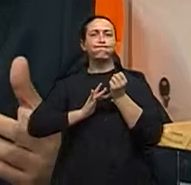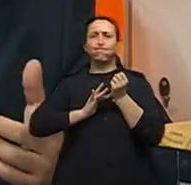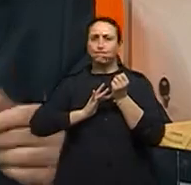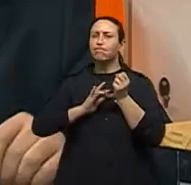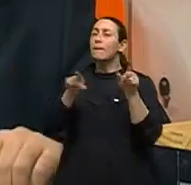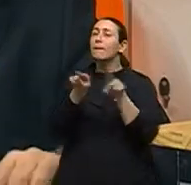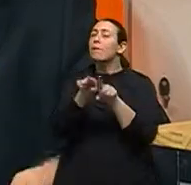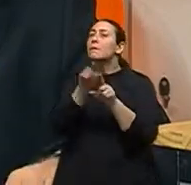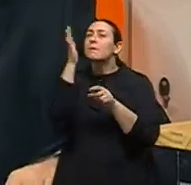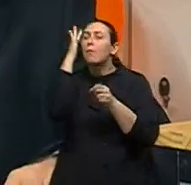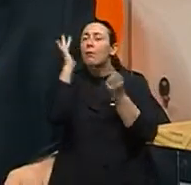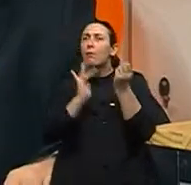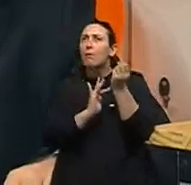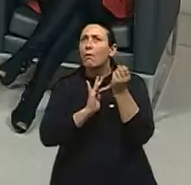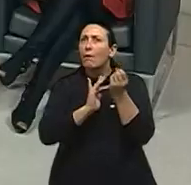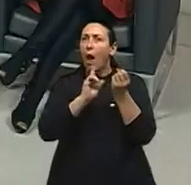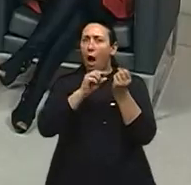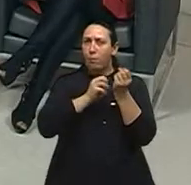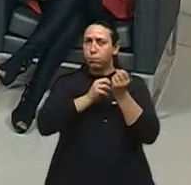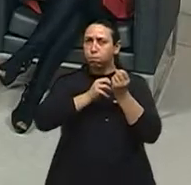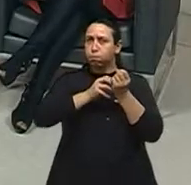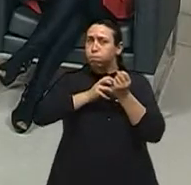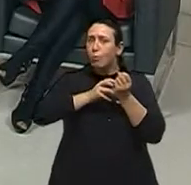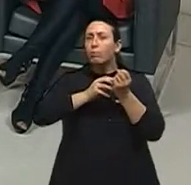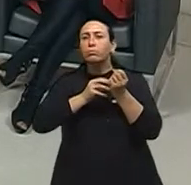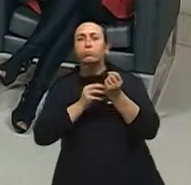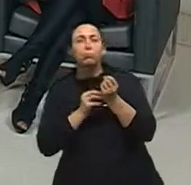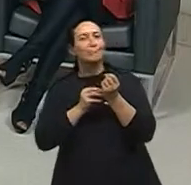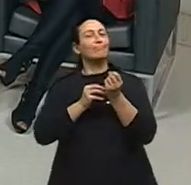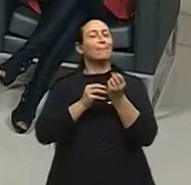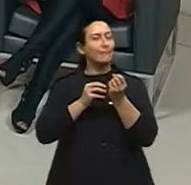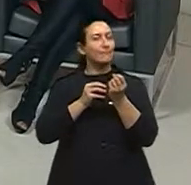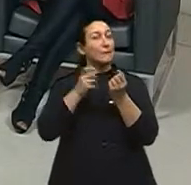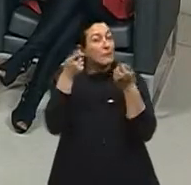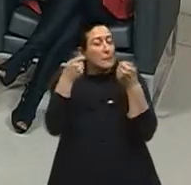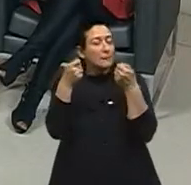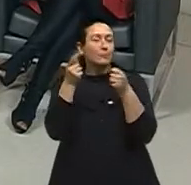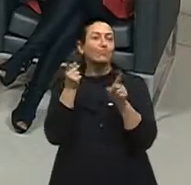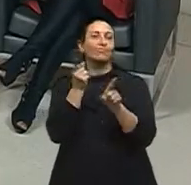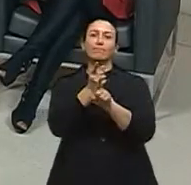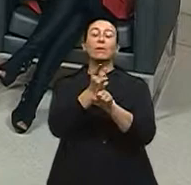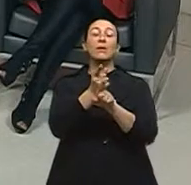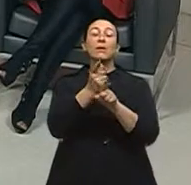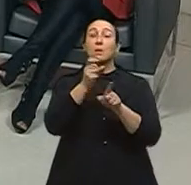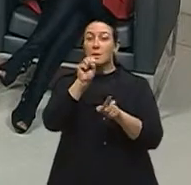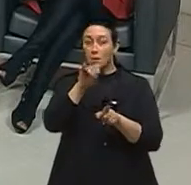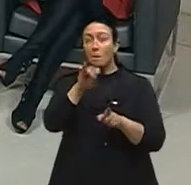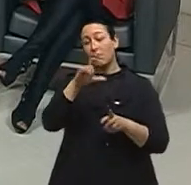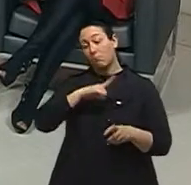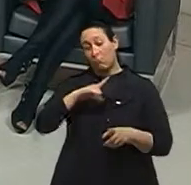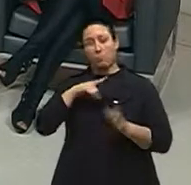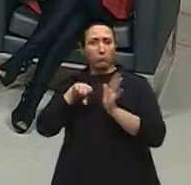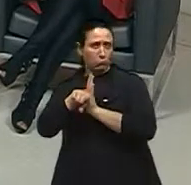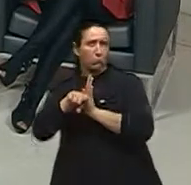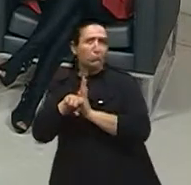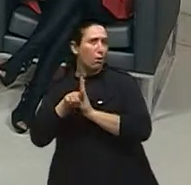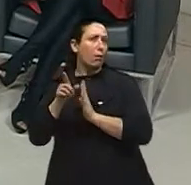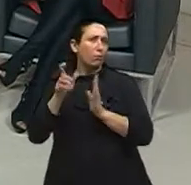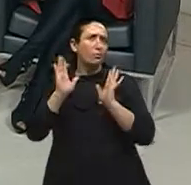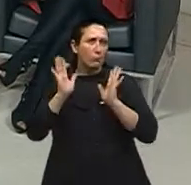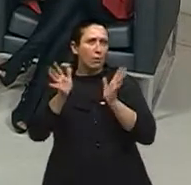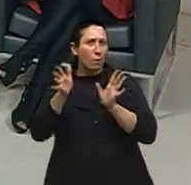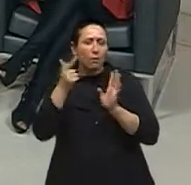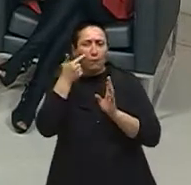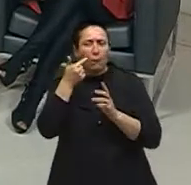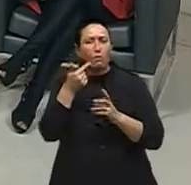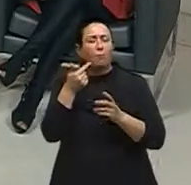também pelo pelo exame de to claroo e assim é o o dado básico que justifica o